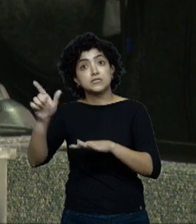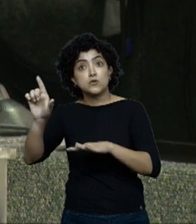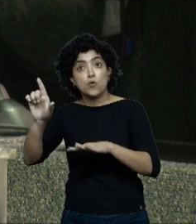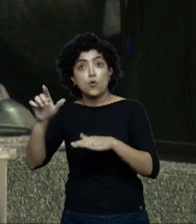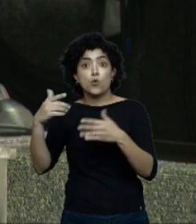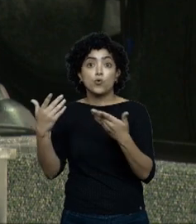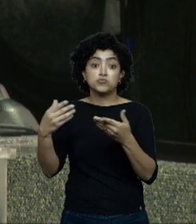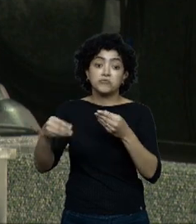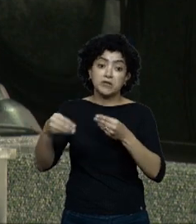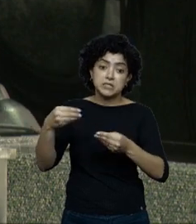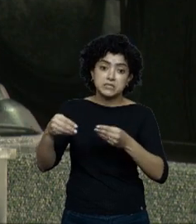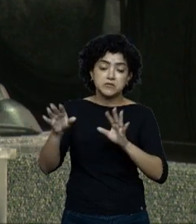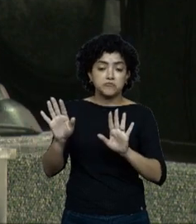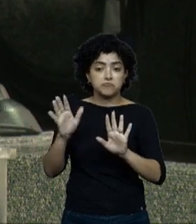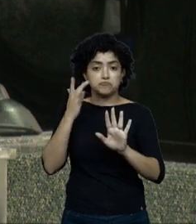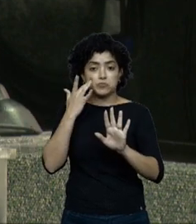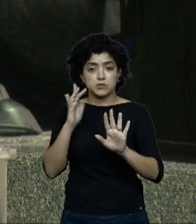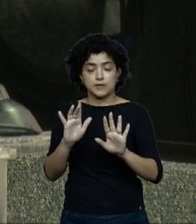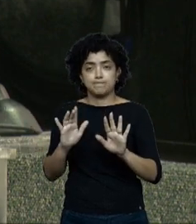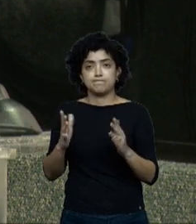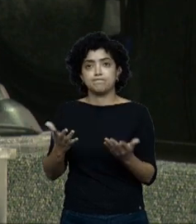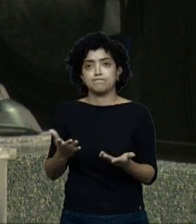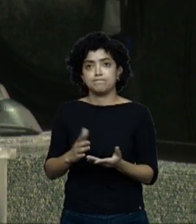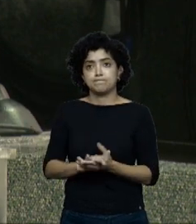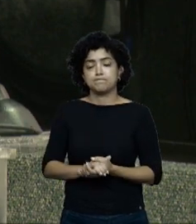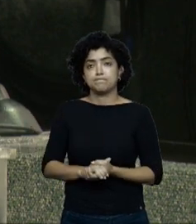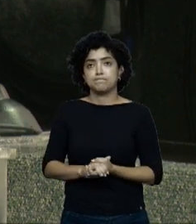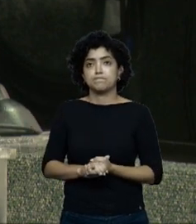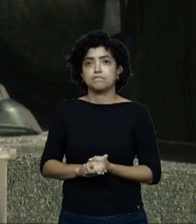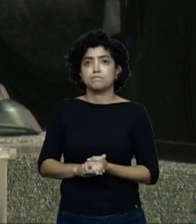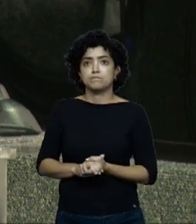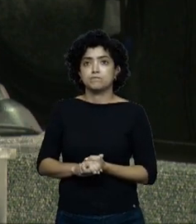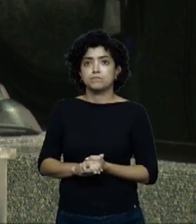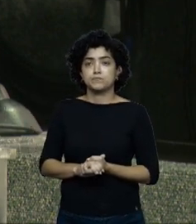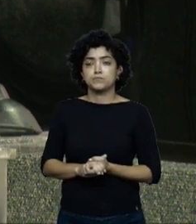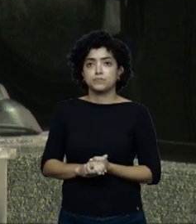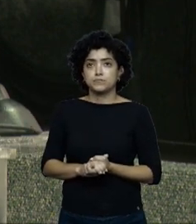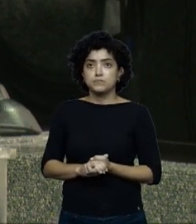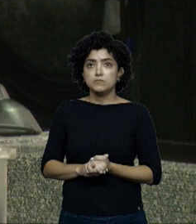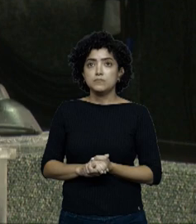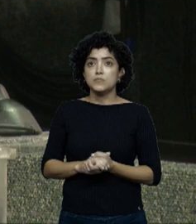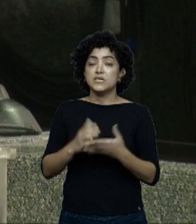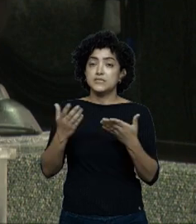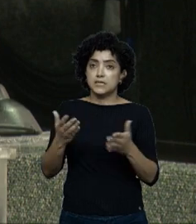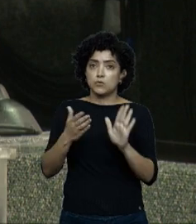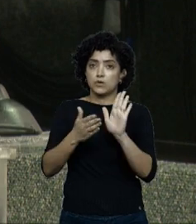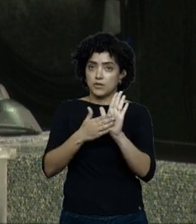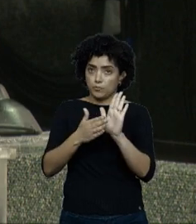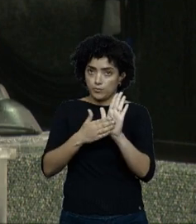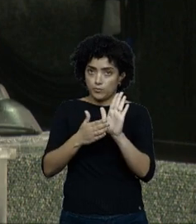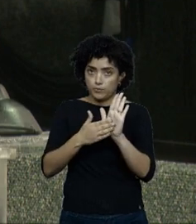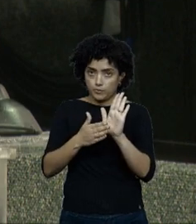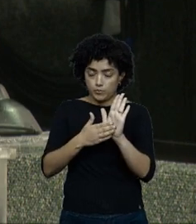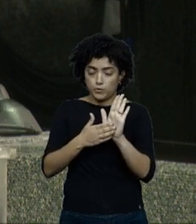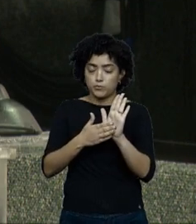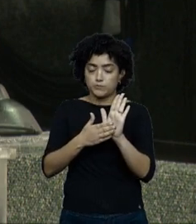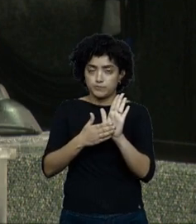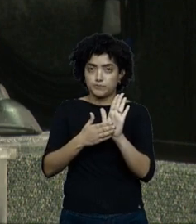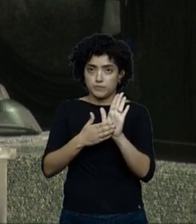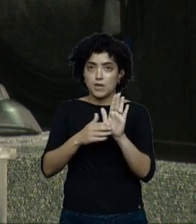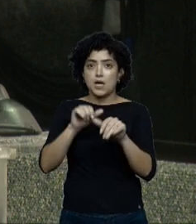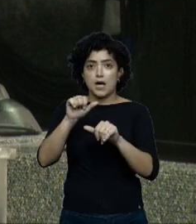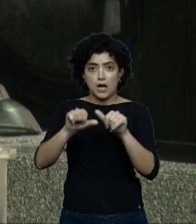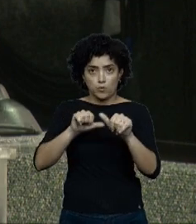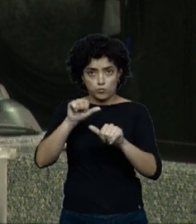mais flexível não sei e é eu quero propor então na questão da lei que seja